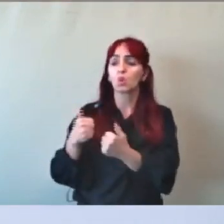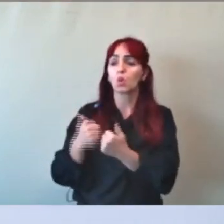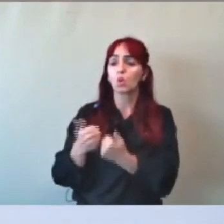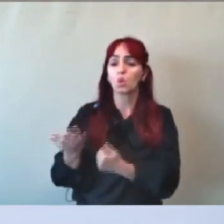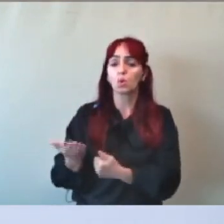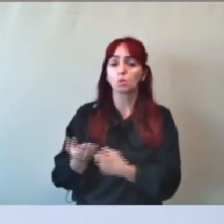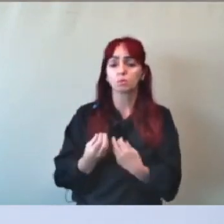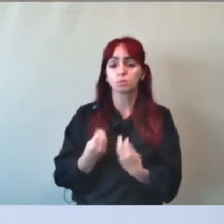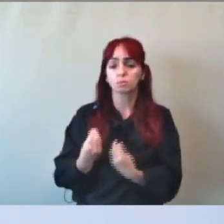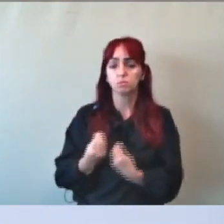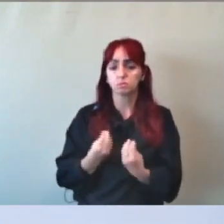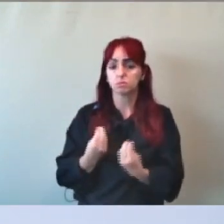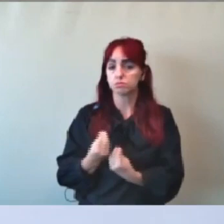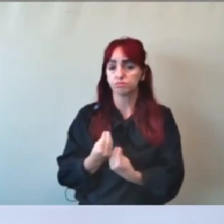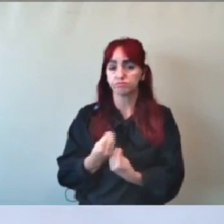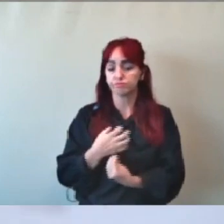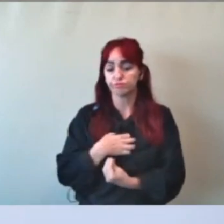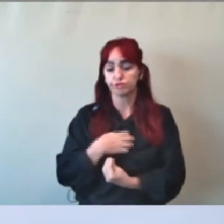não faz sentido.